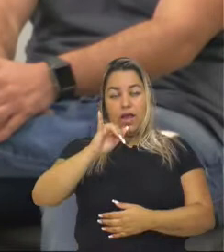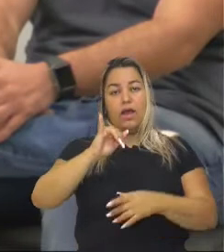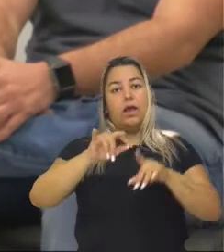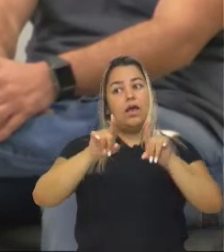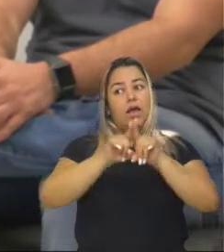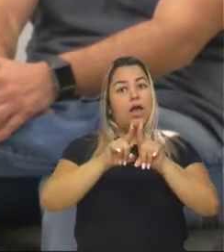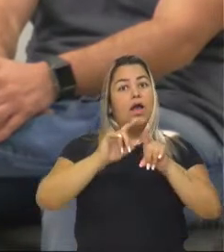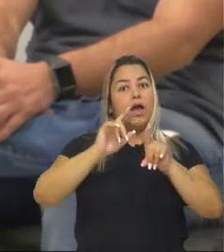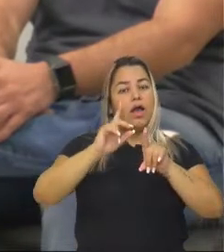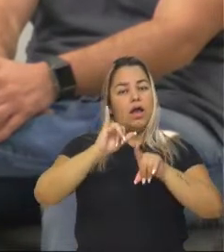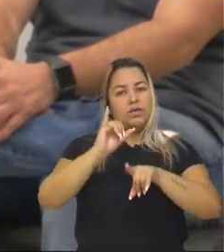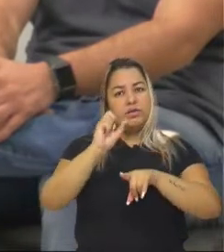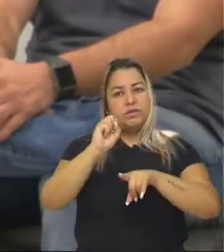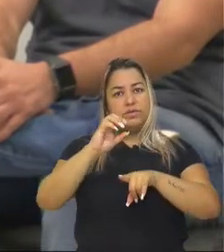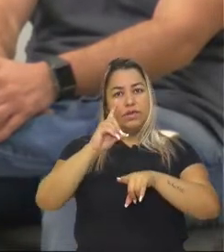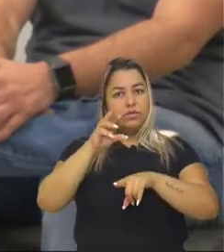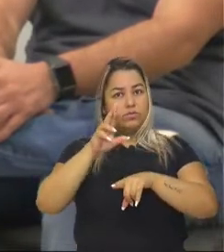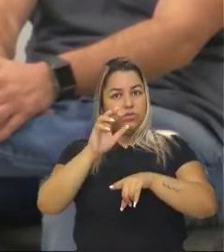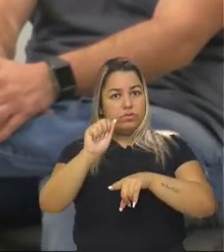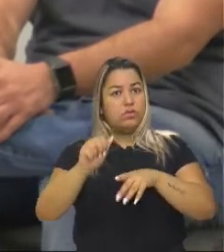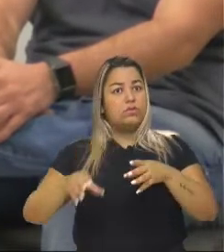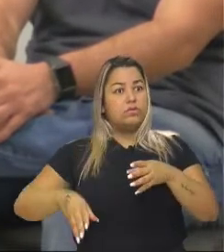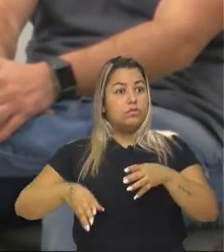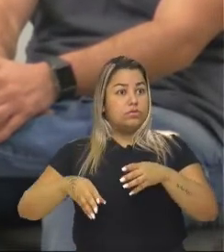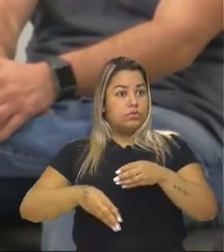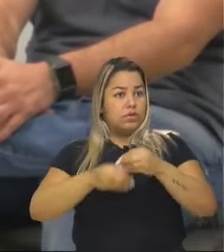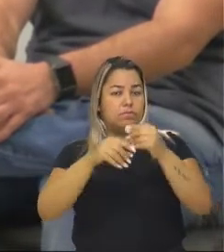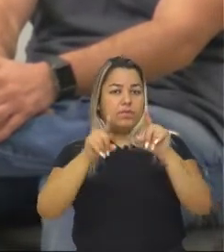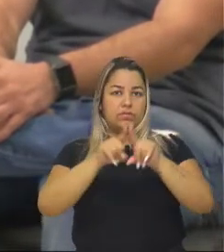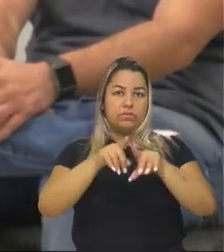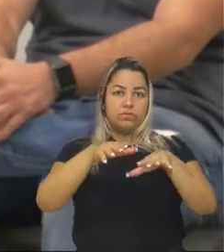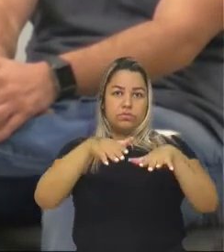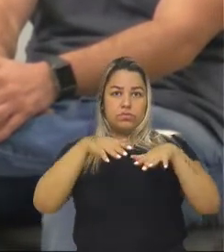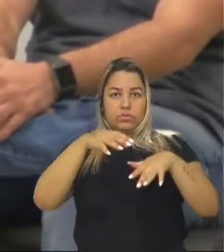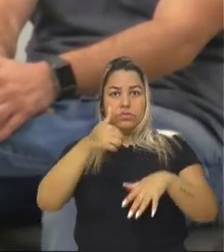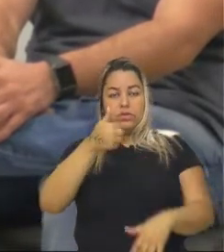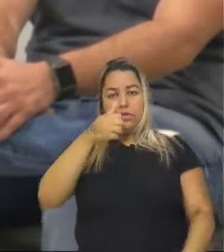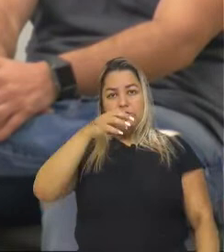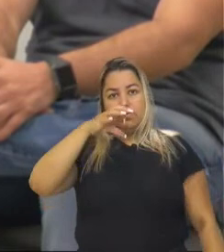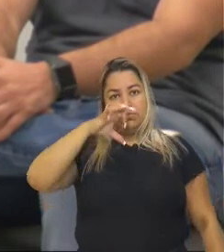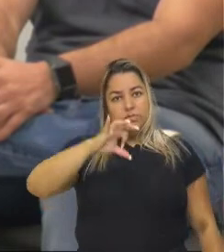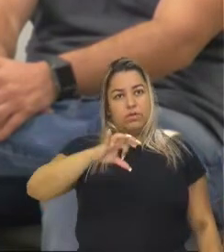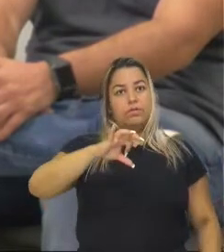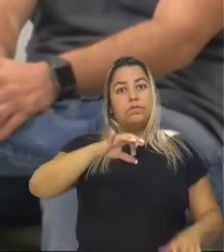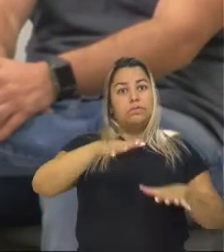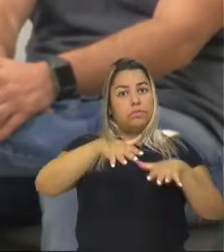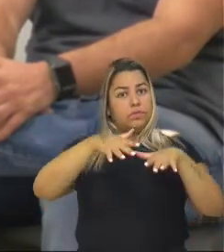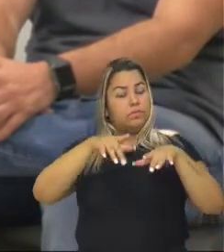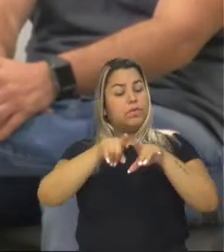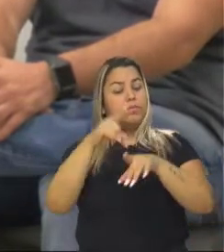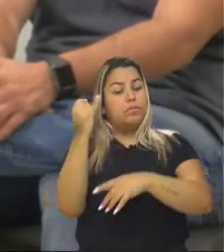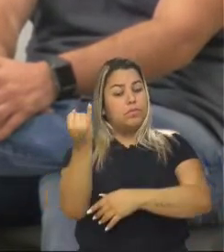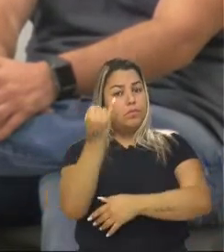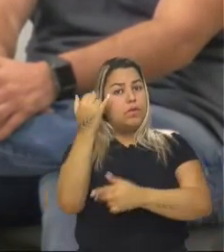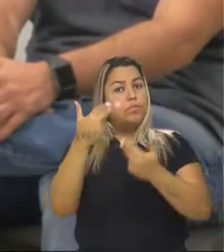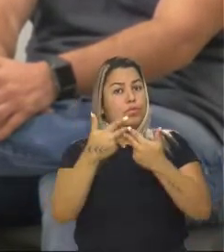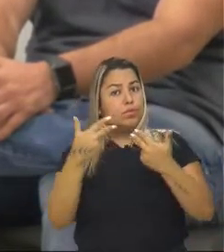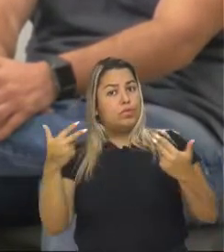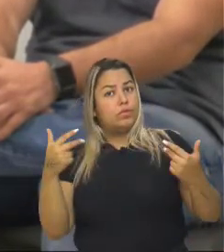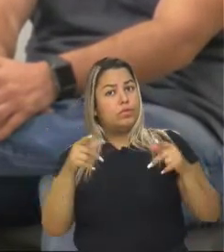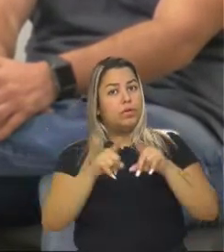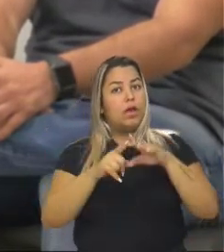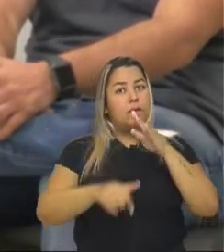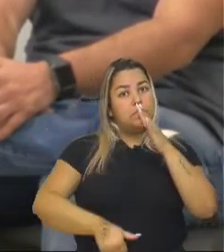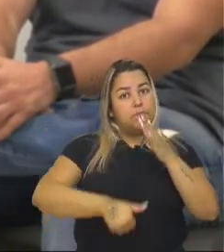e a Alessandra, que também compõem o 19º plenário do Conselho Federal de Psicologia. uma coisa importante. A nossa